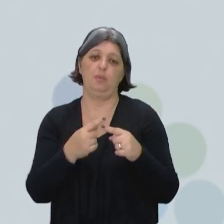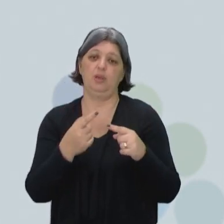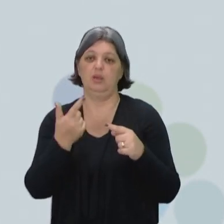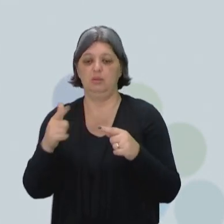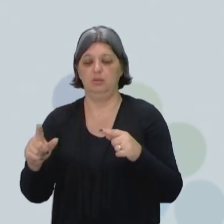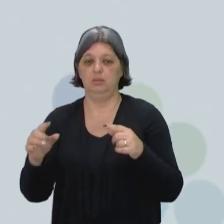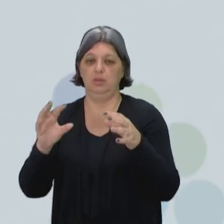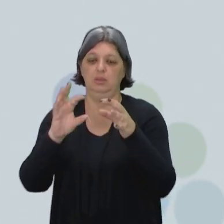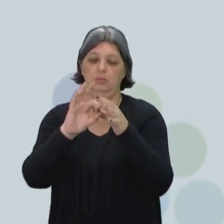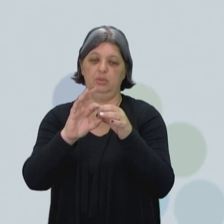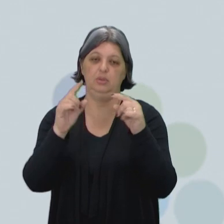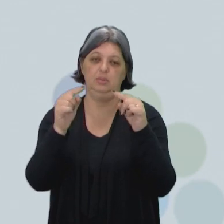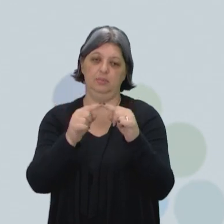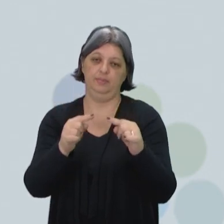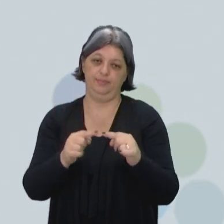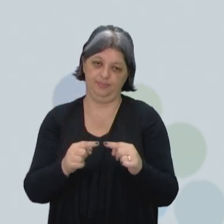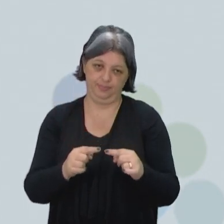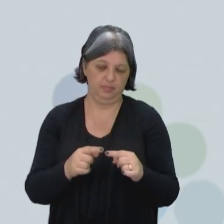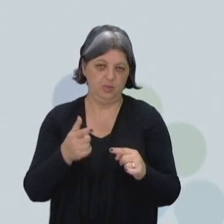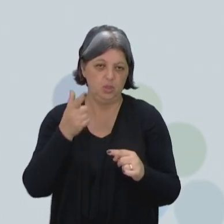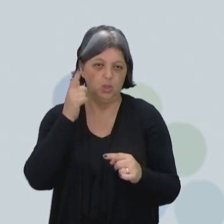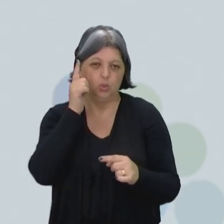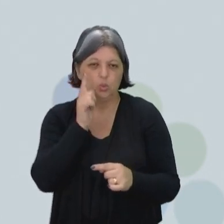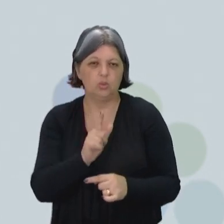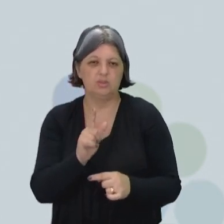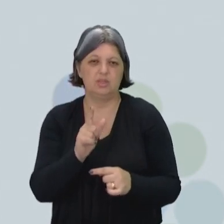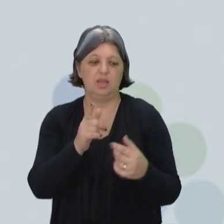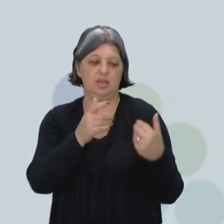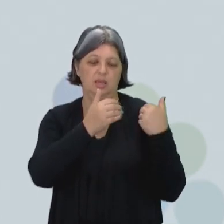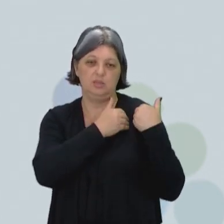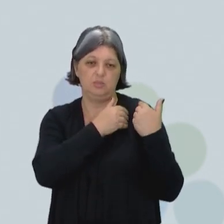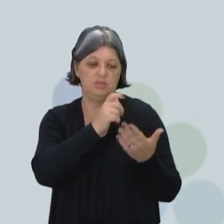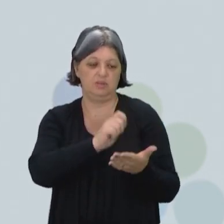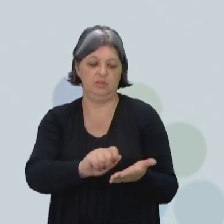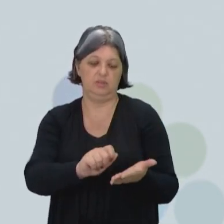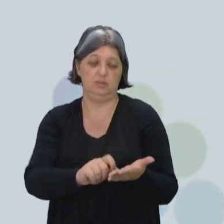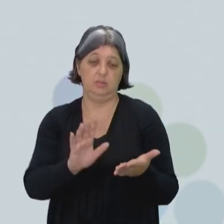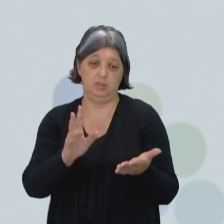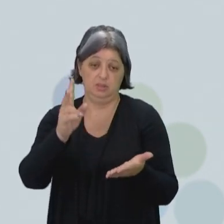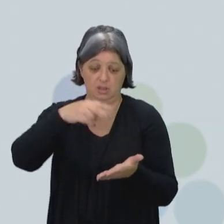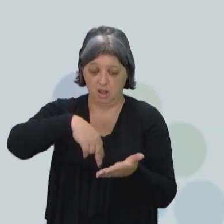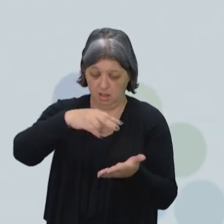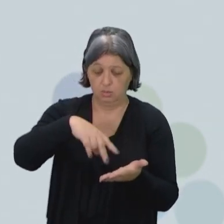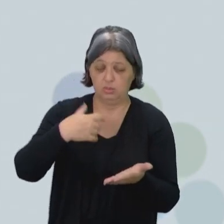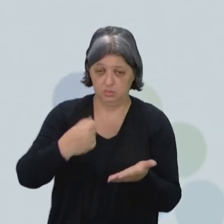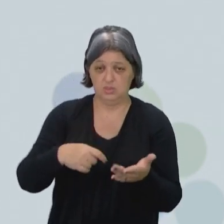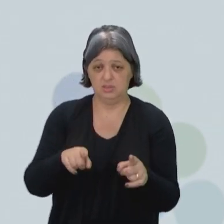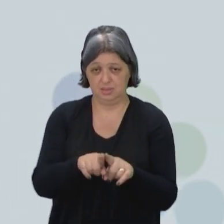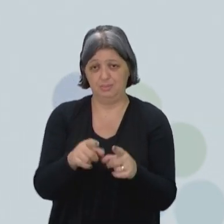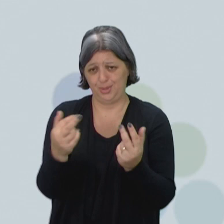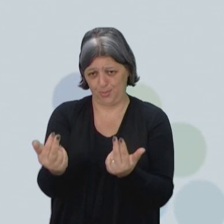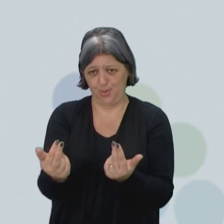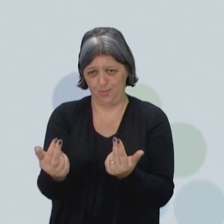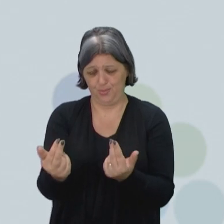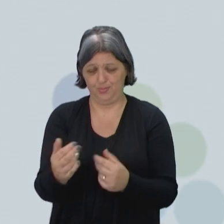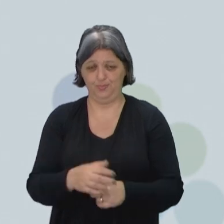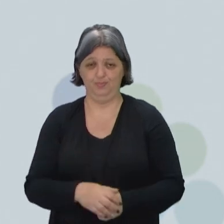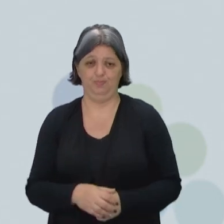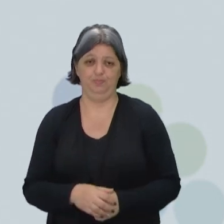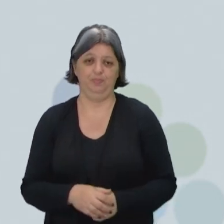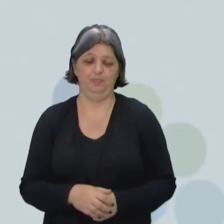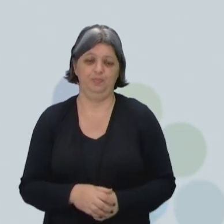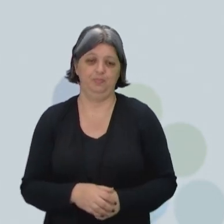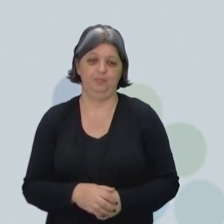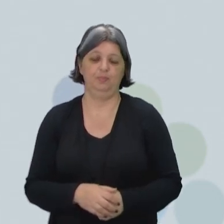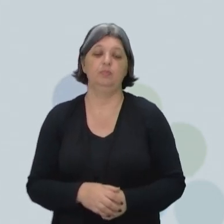outra, né? Você não consegue ser responsável na escrita sem ter sido responsável na leitura. Sim. Não tem como, não faz sentido, né? Então, o escrever